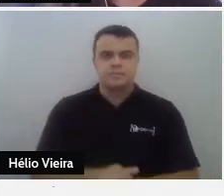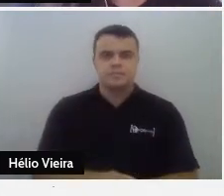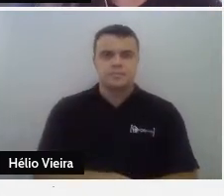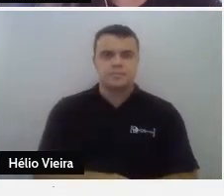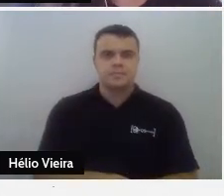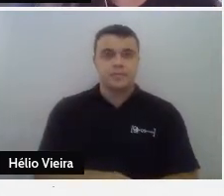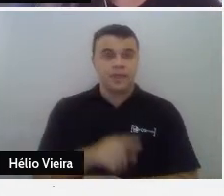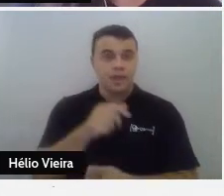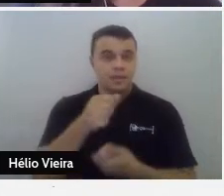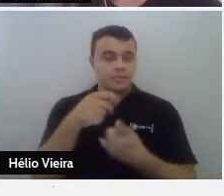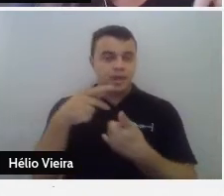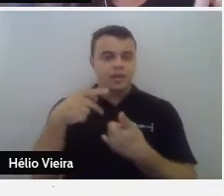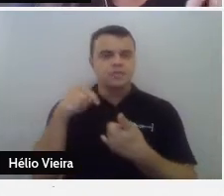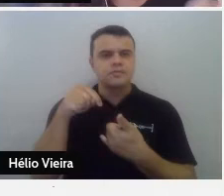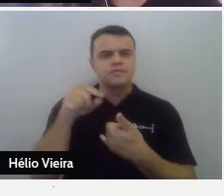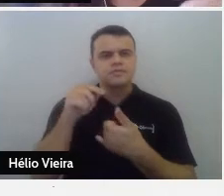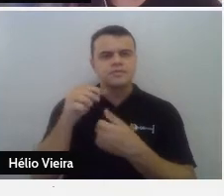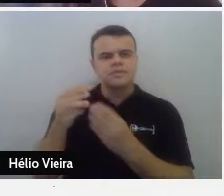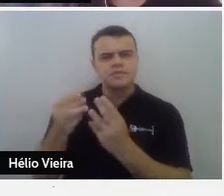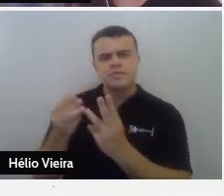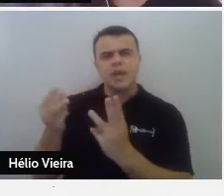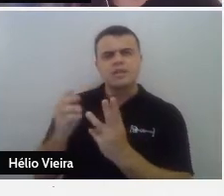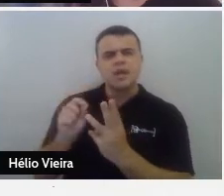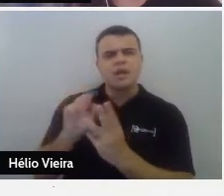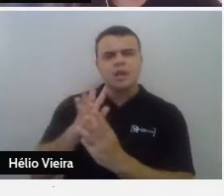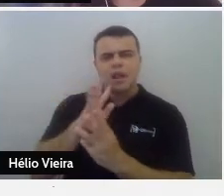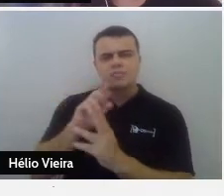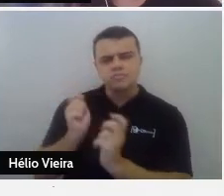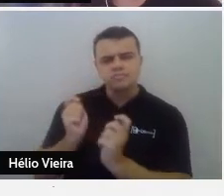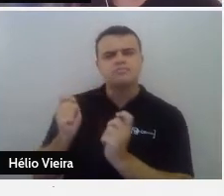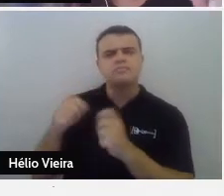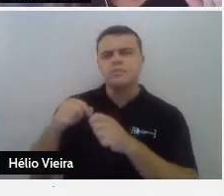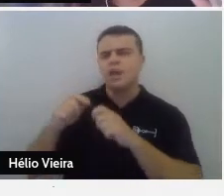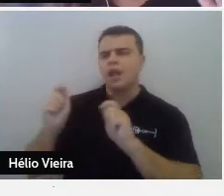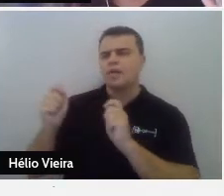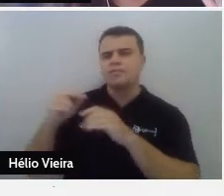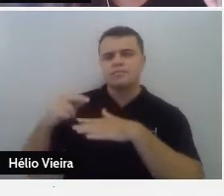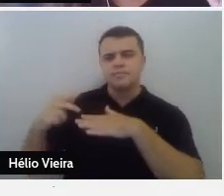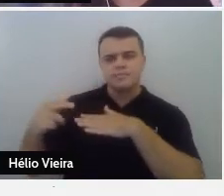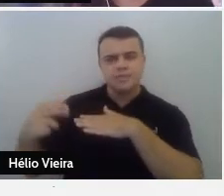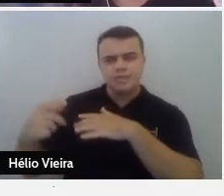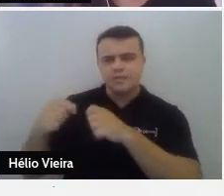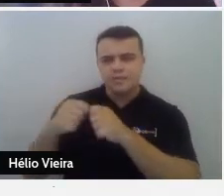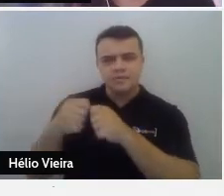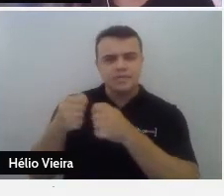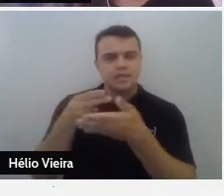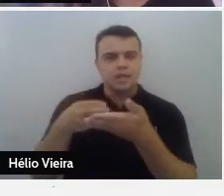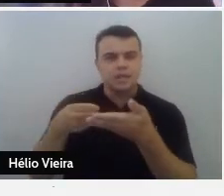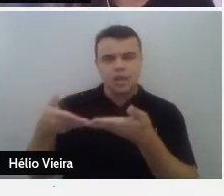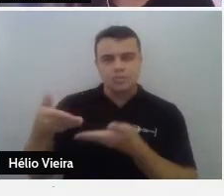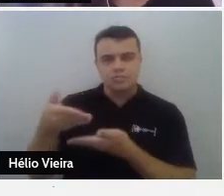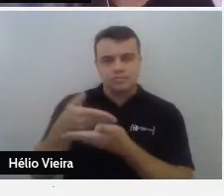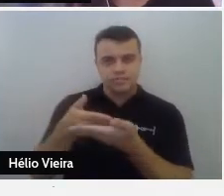um aplicativo, né, um site que dá muitas possibilidades de fazer desenho interativo.